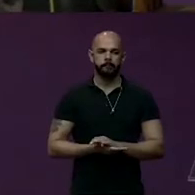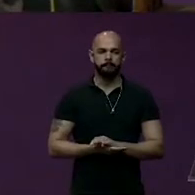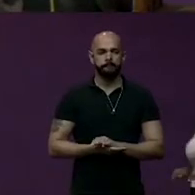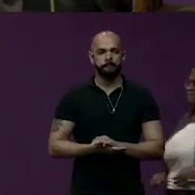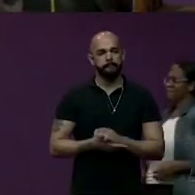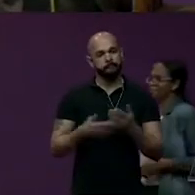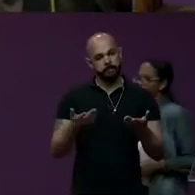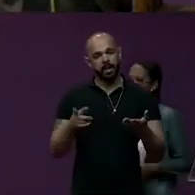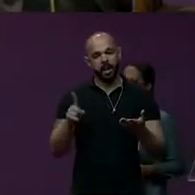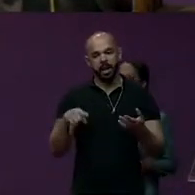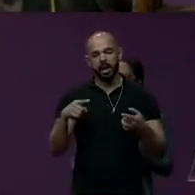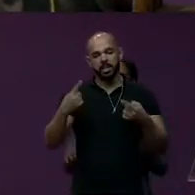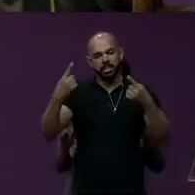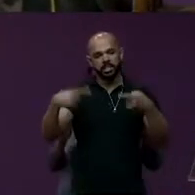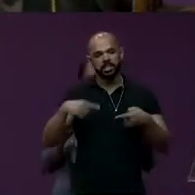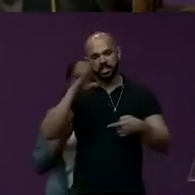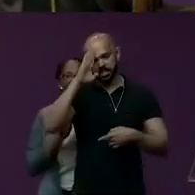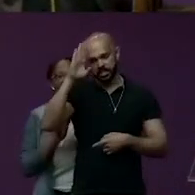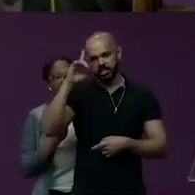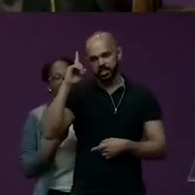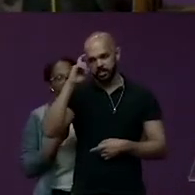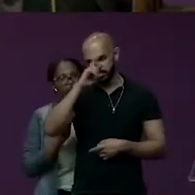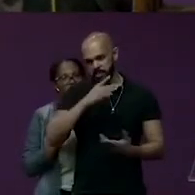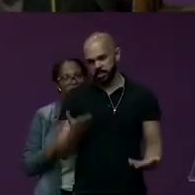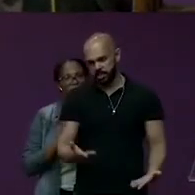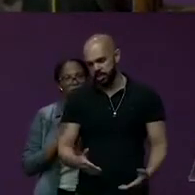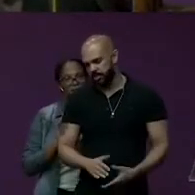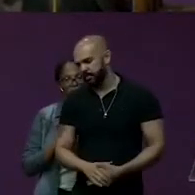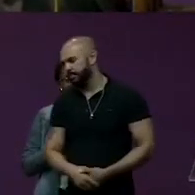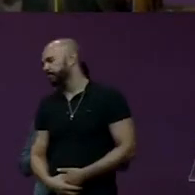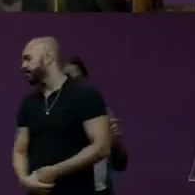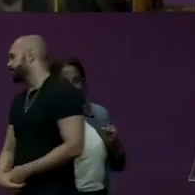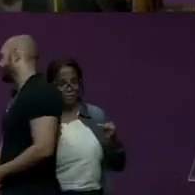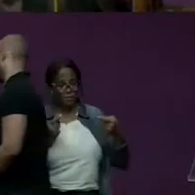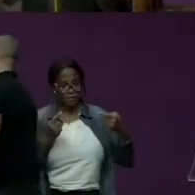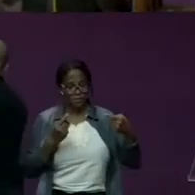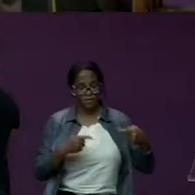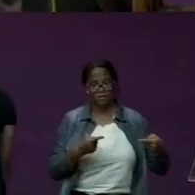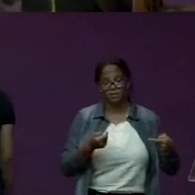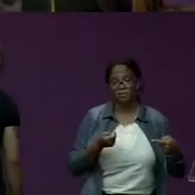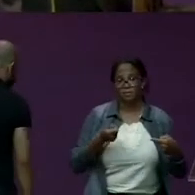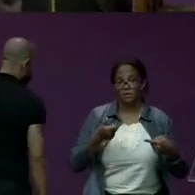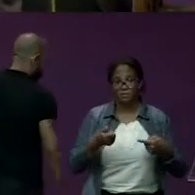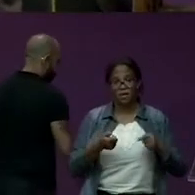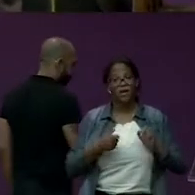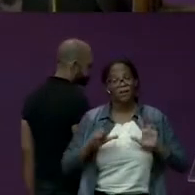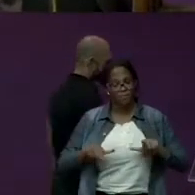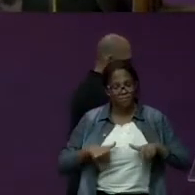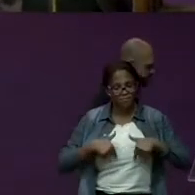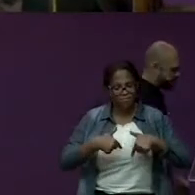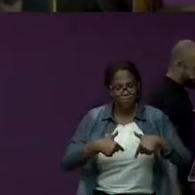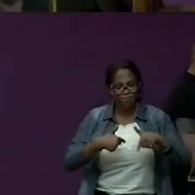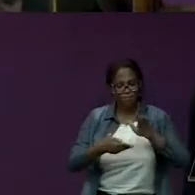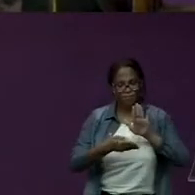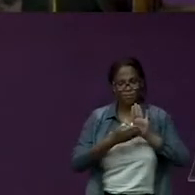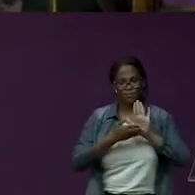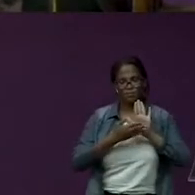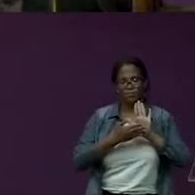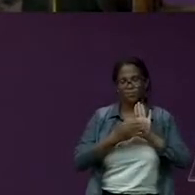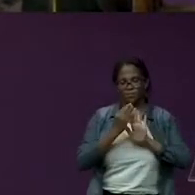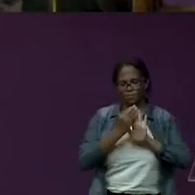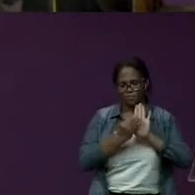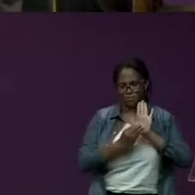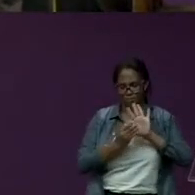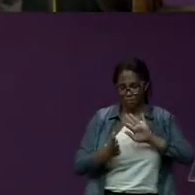Eu acho que esse é o desafio imediato. E junto com isso, construir projetos, construir propostas. E aí eu acho que há